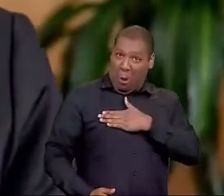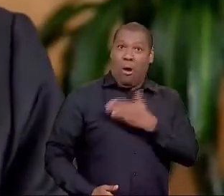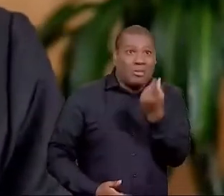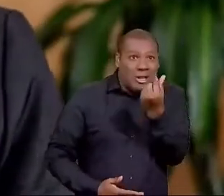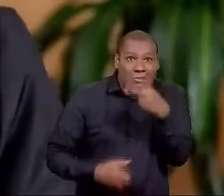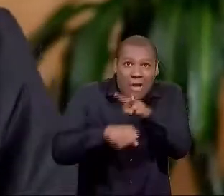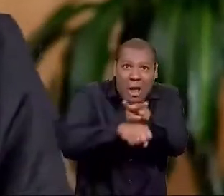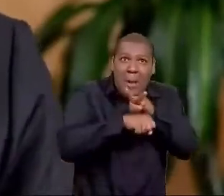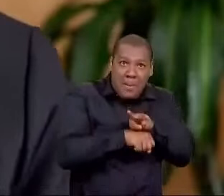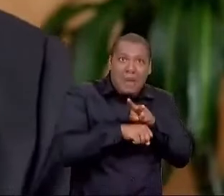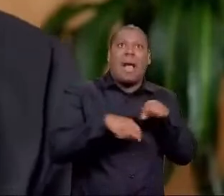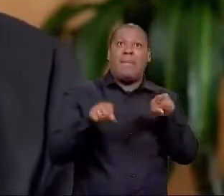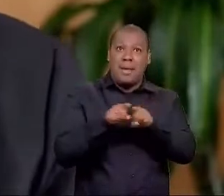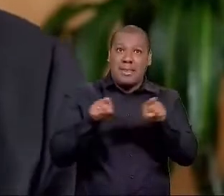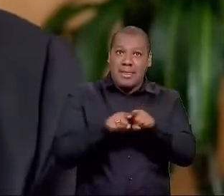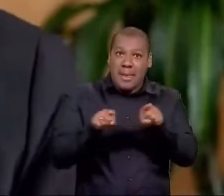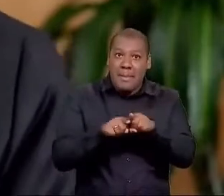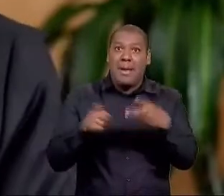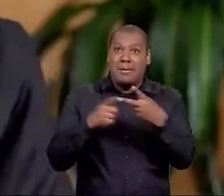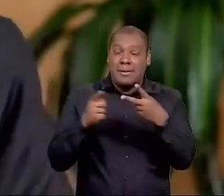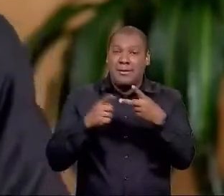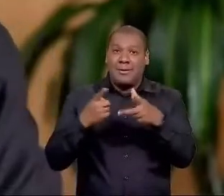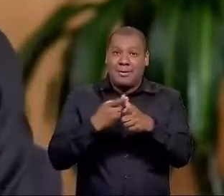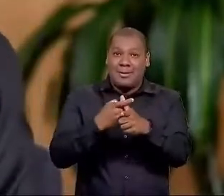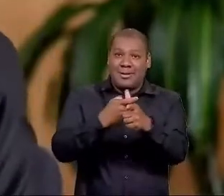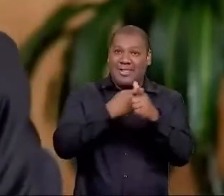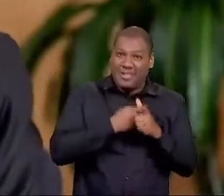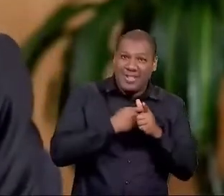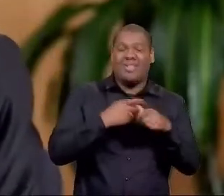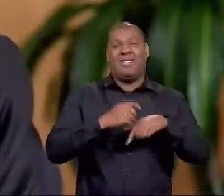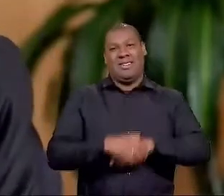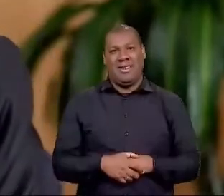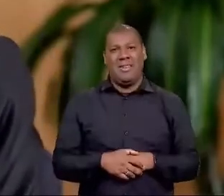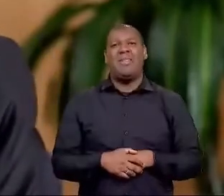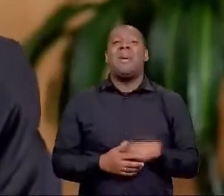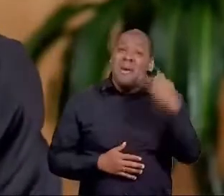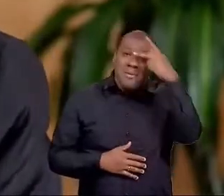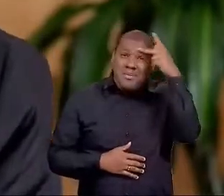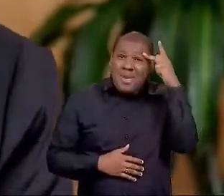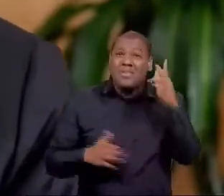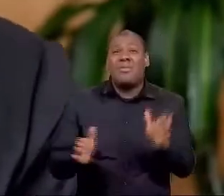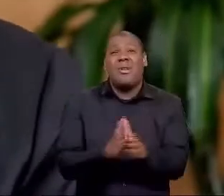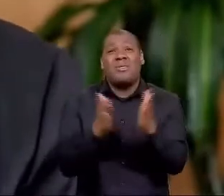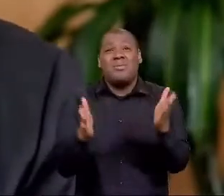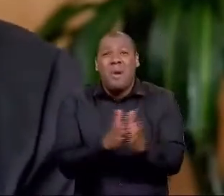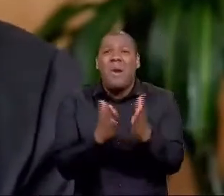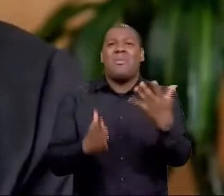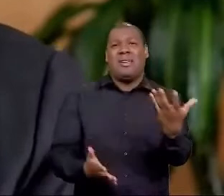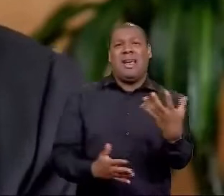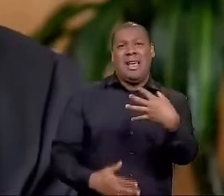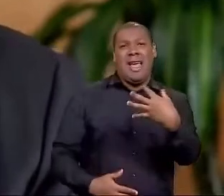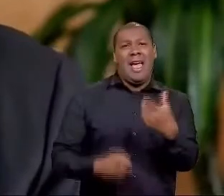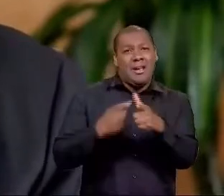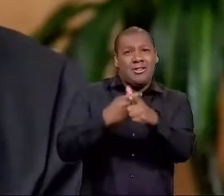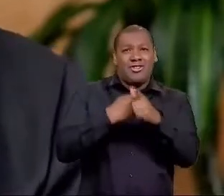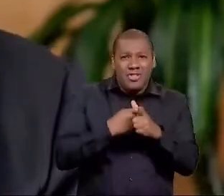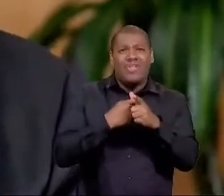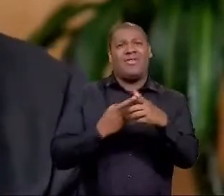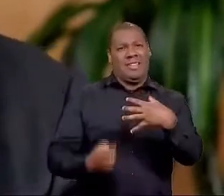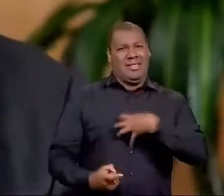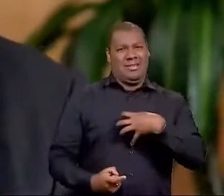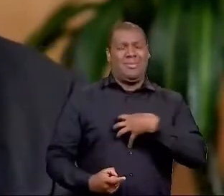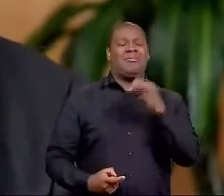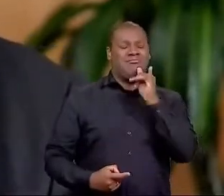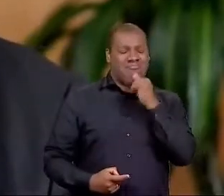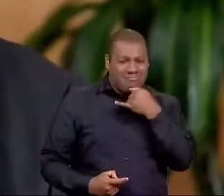tomar dinheiro emprestado. Quando ele toma, ele não pode pagar. Então, sabe? Mas eu acho que esse programa desenrola,